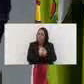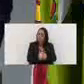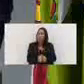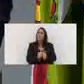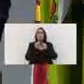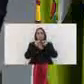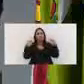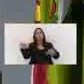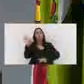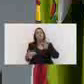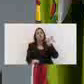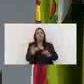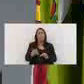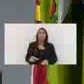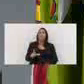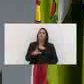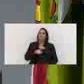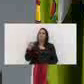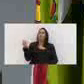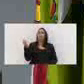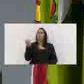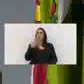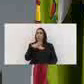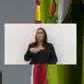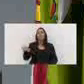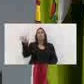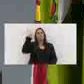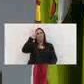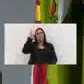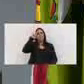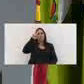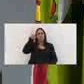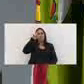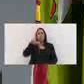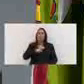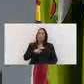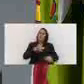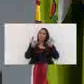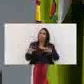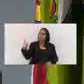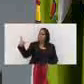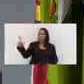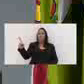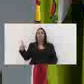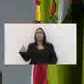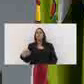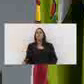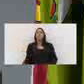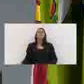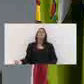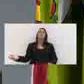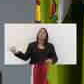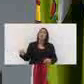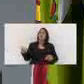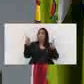jurídicos, então tenho aí boas lembranças e tenho certeza que a sua presença aqui nesta casa será